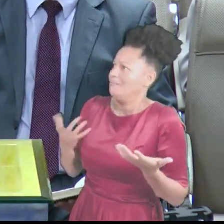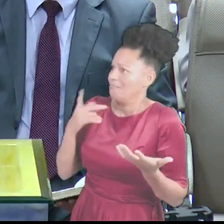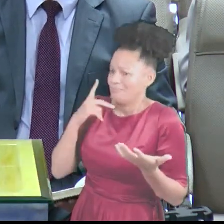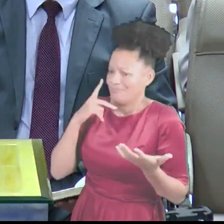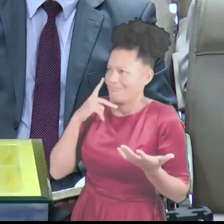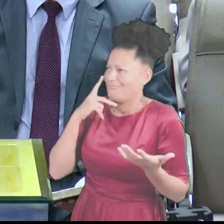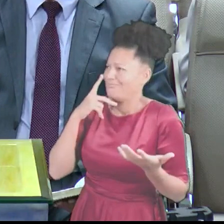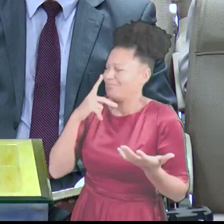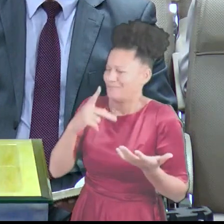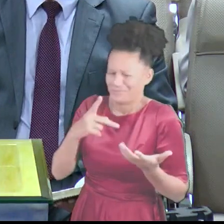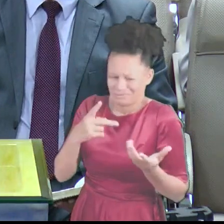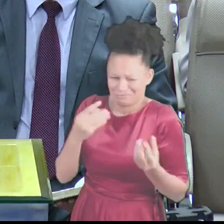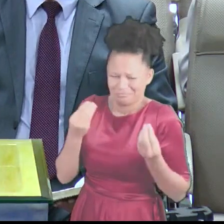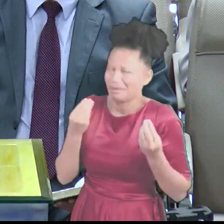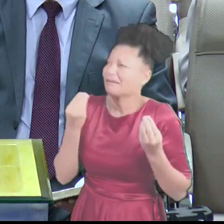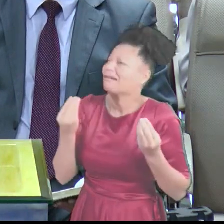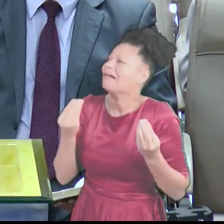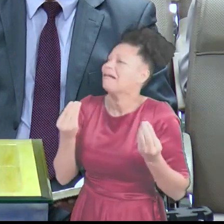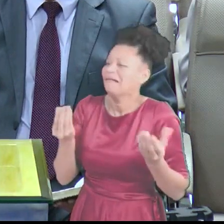para quem?